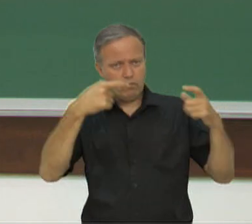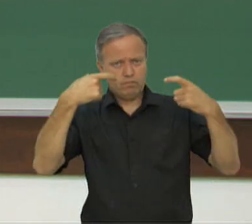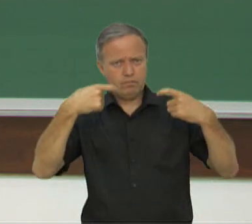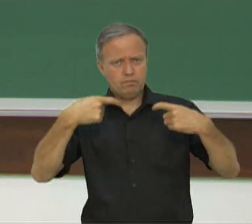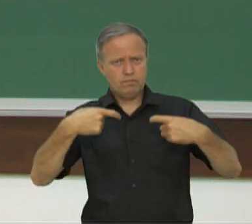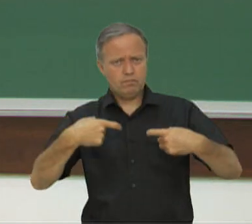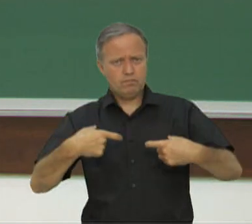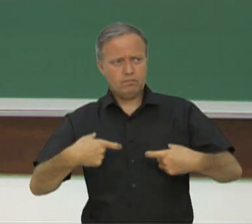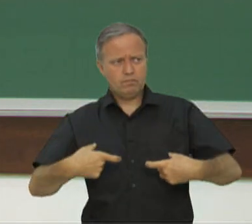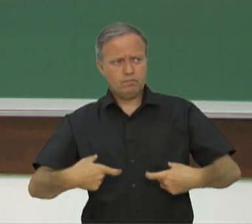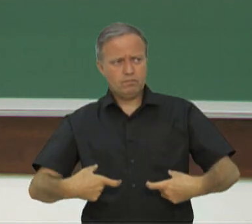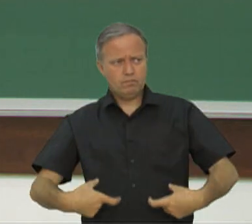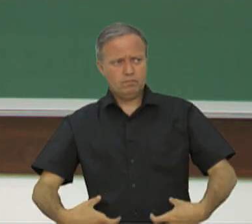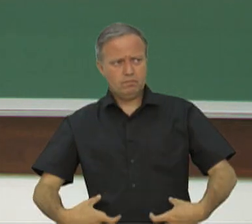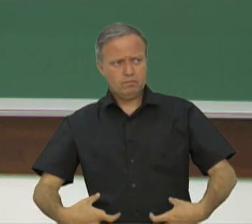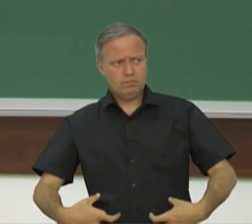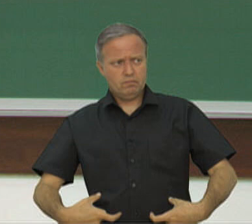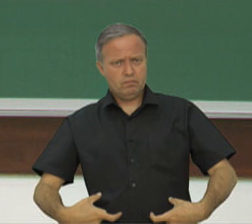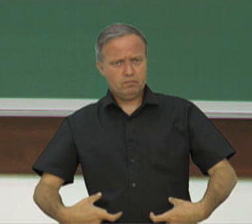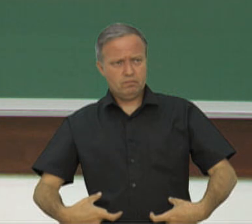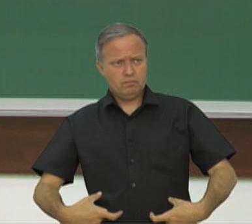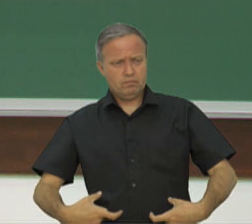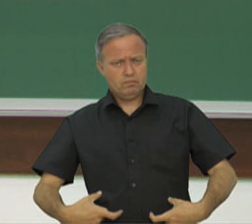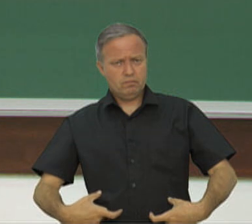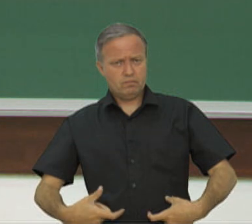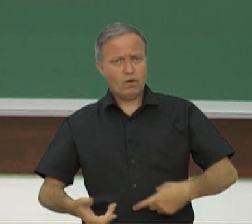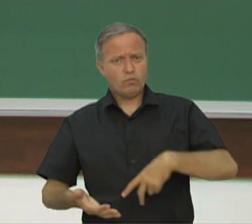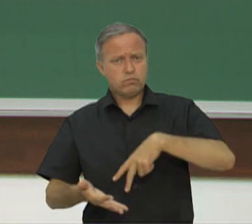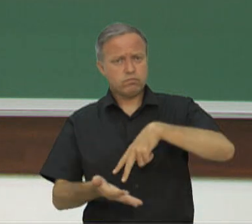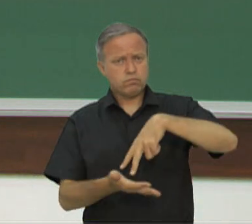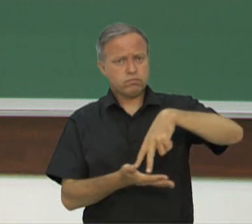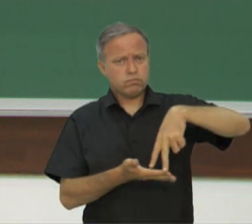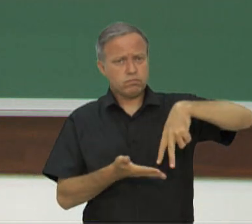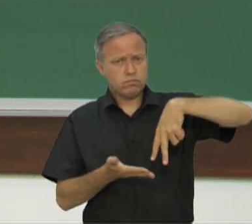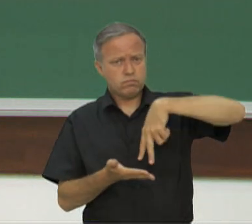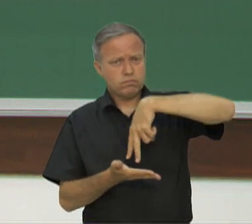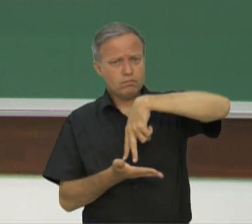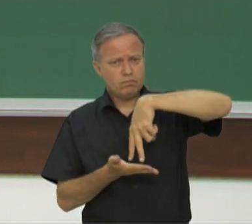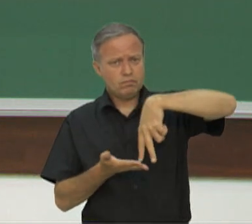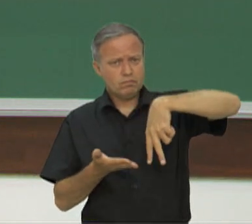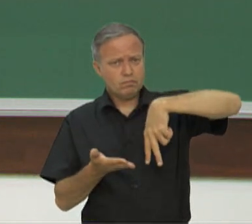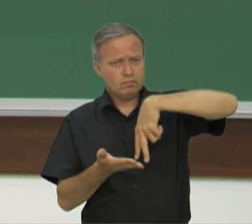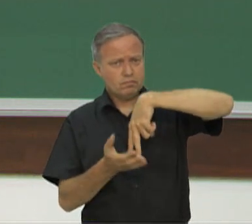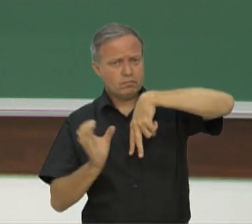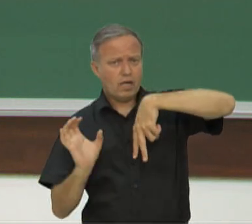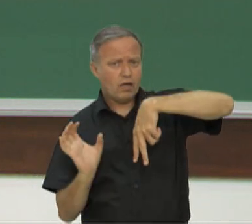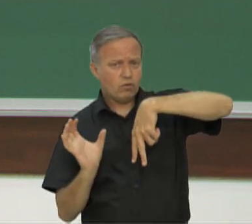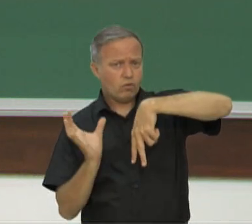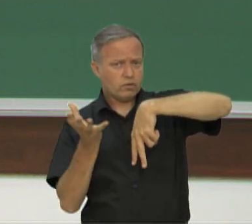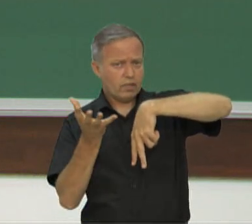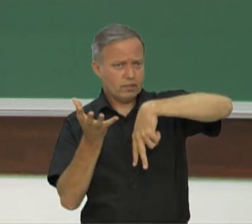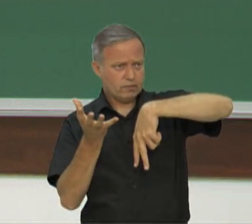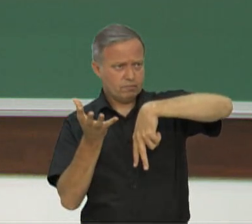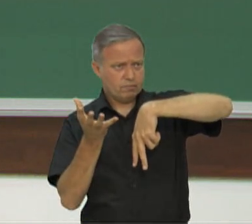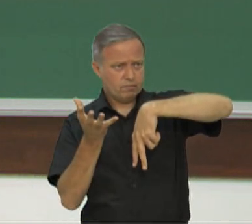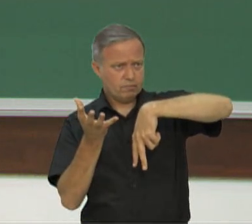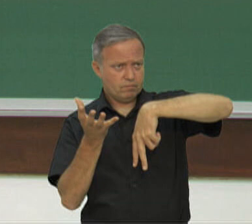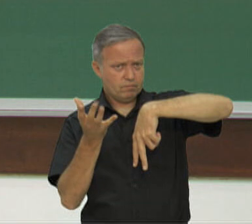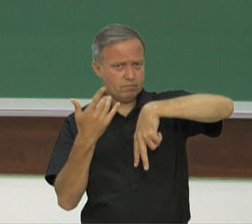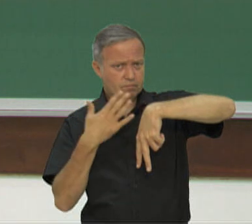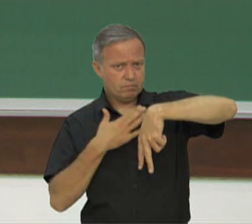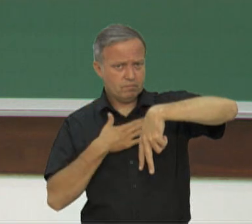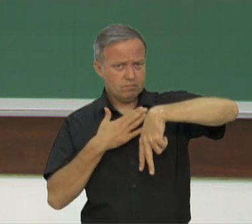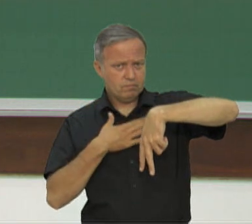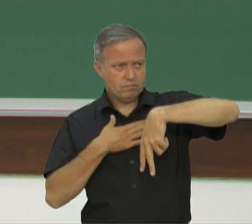performance, o nosso corpo é o suporte para que ela aconteça. E numa performance, o meu